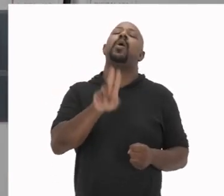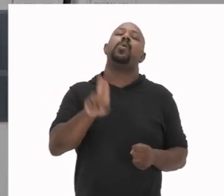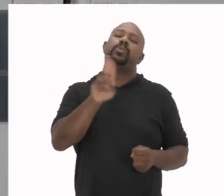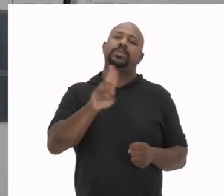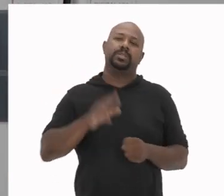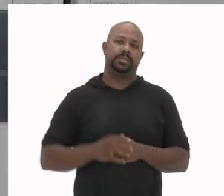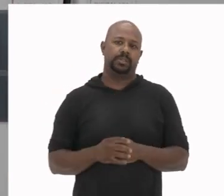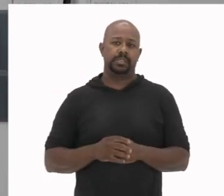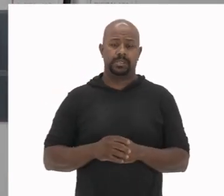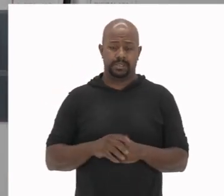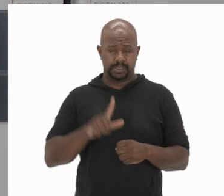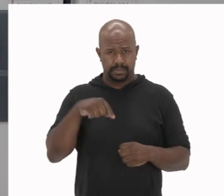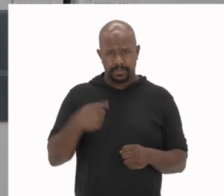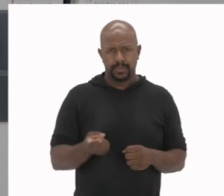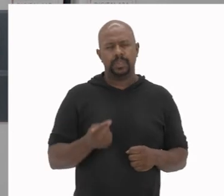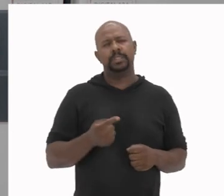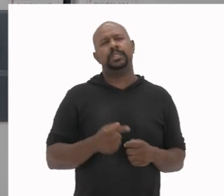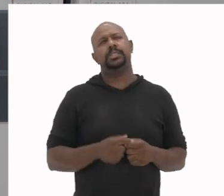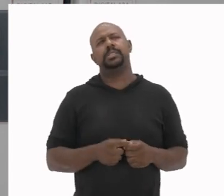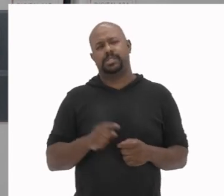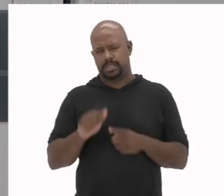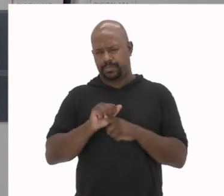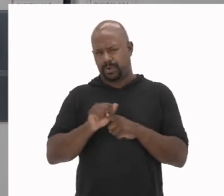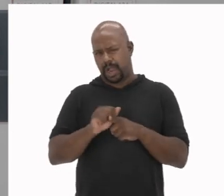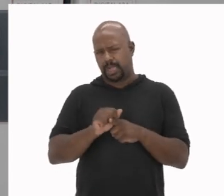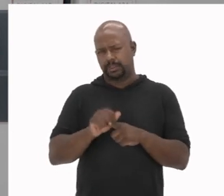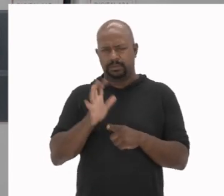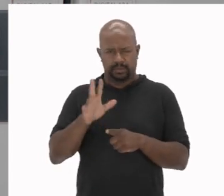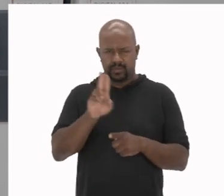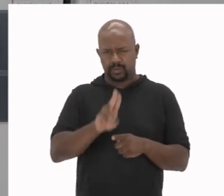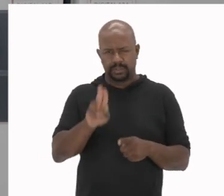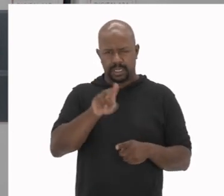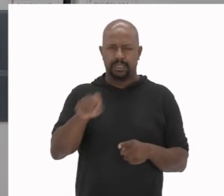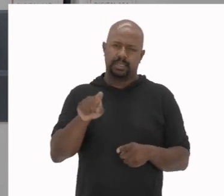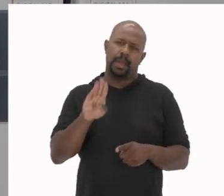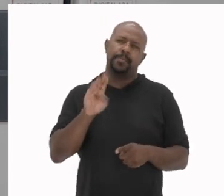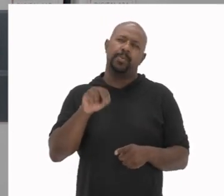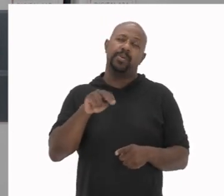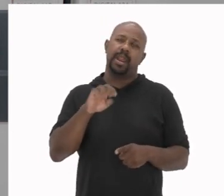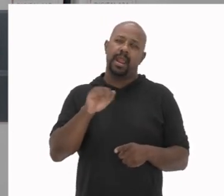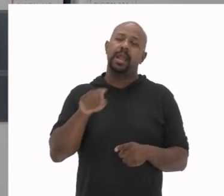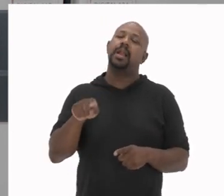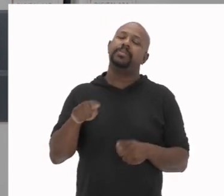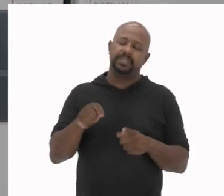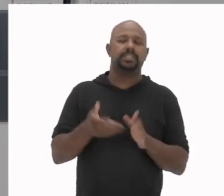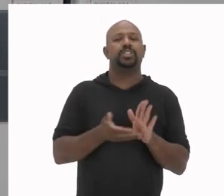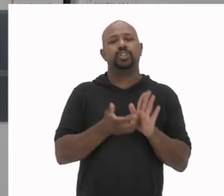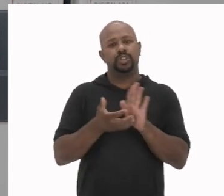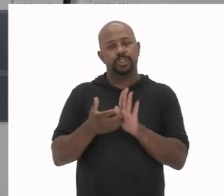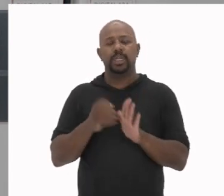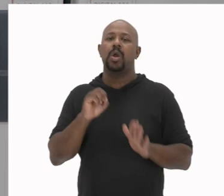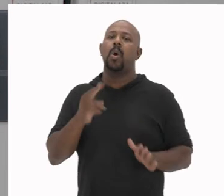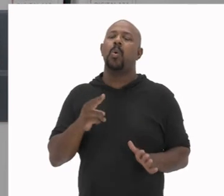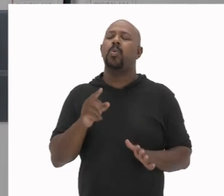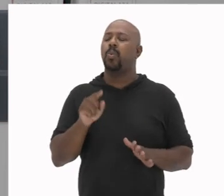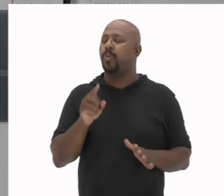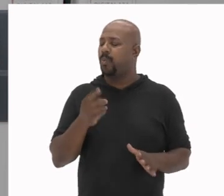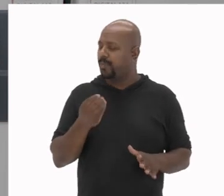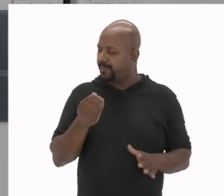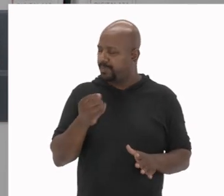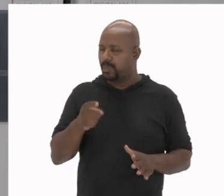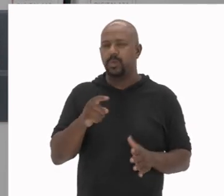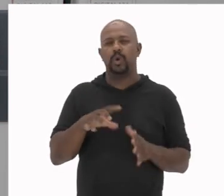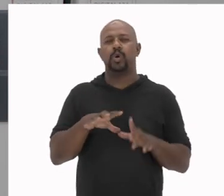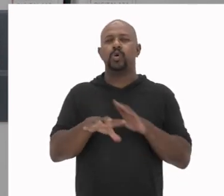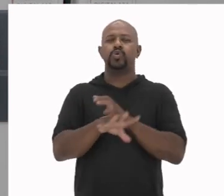ser usado. Depois que essa borracha, né, for utilizada, no caso da boneca, ela tem que ser